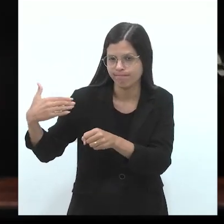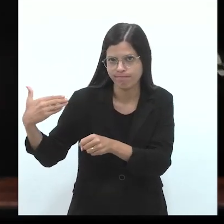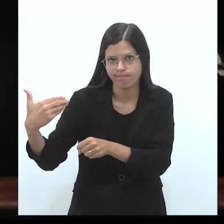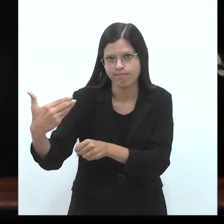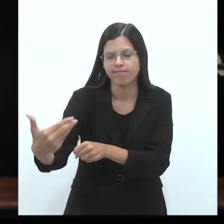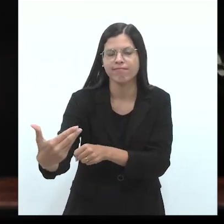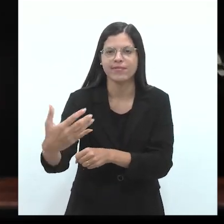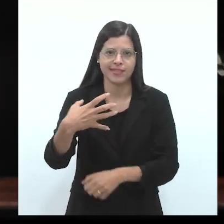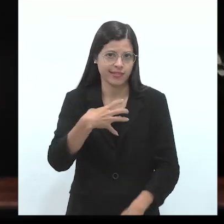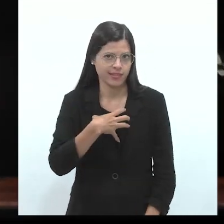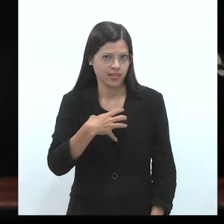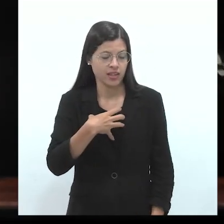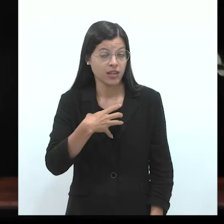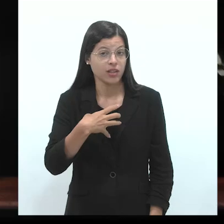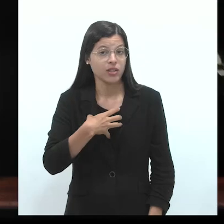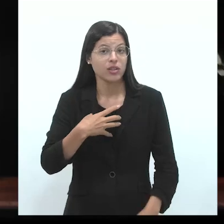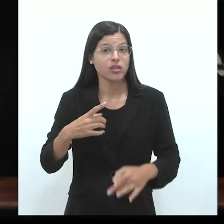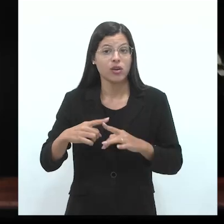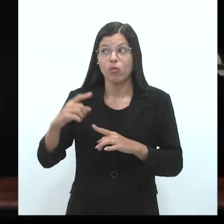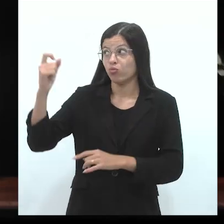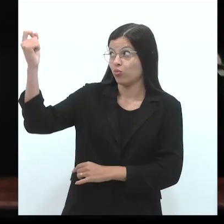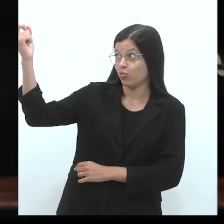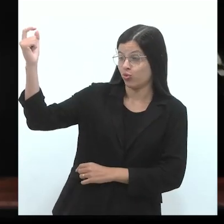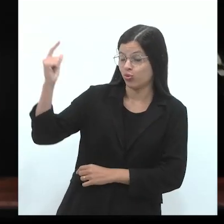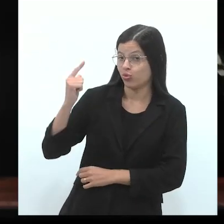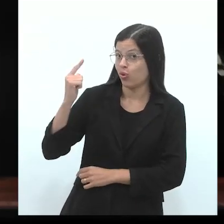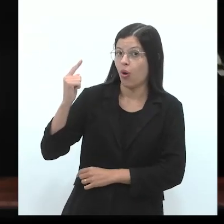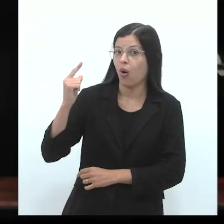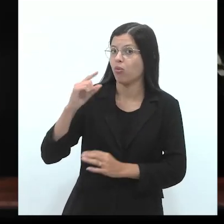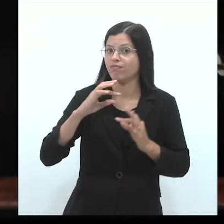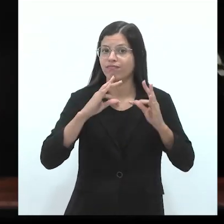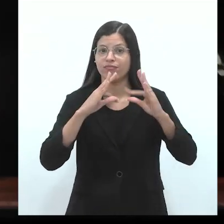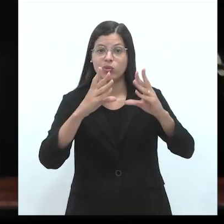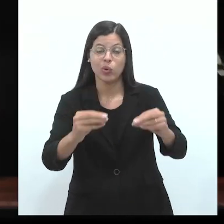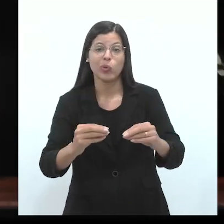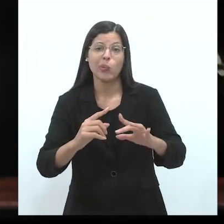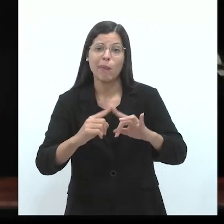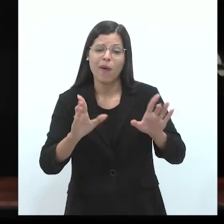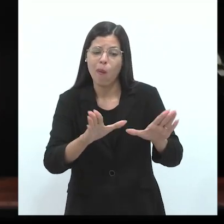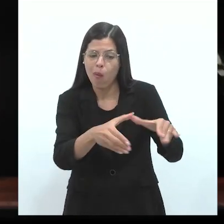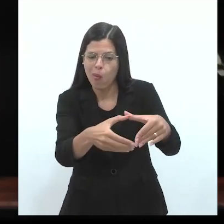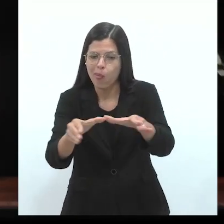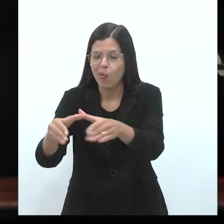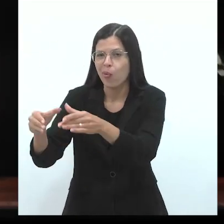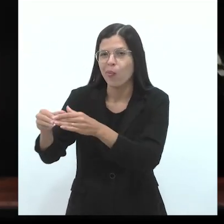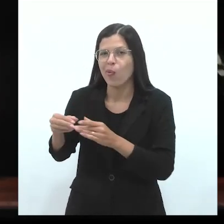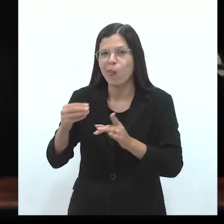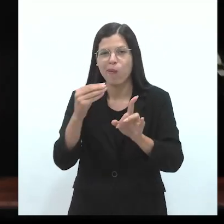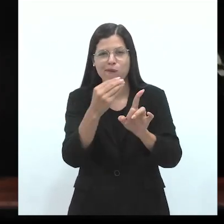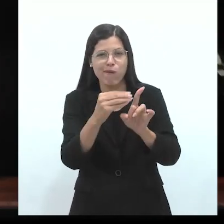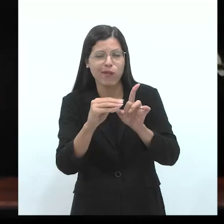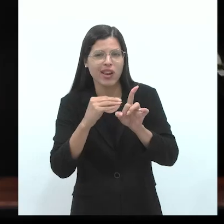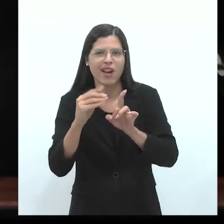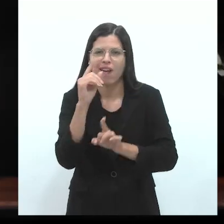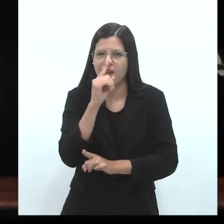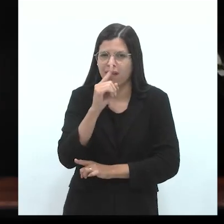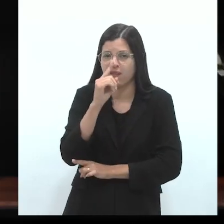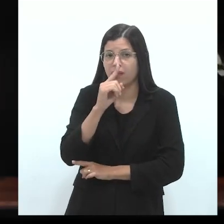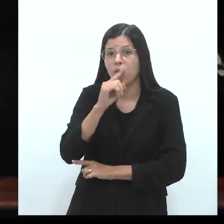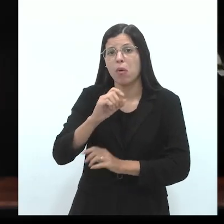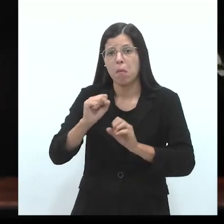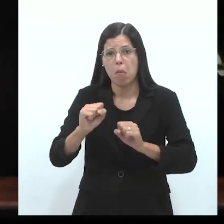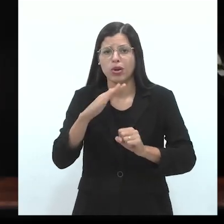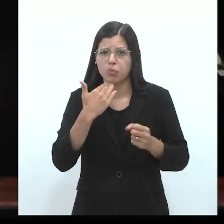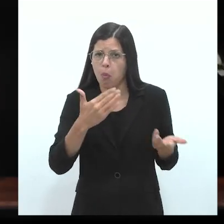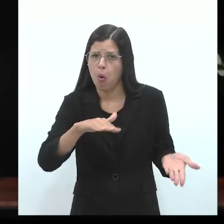vem sentindo. Mas apesar do sol ser para todos, existem grupos mais vulneráveis e que chegam a perder a vida devido